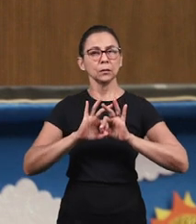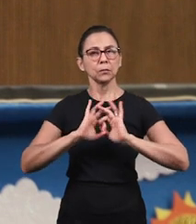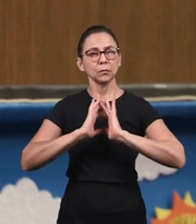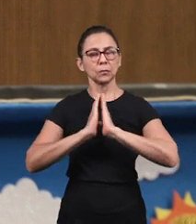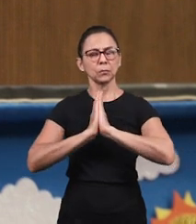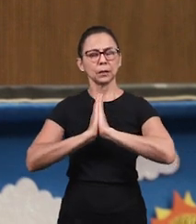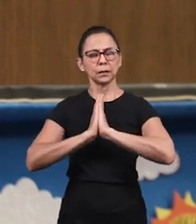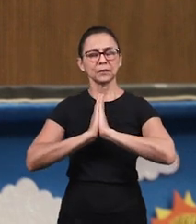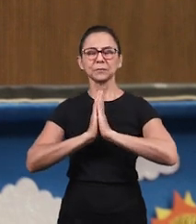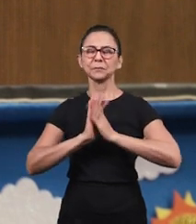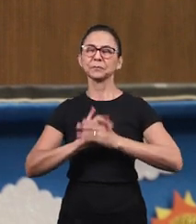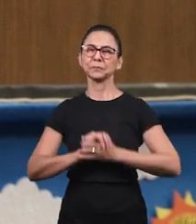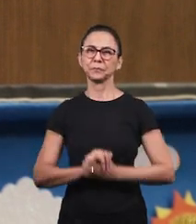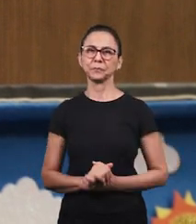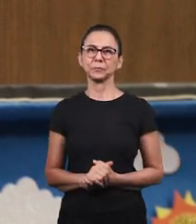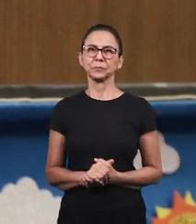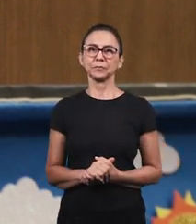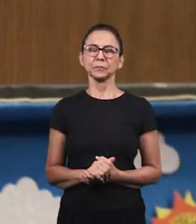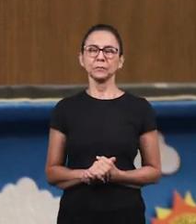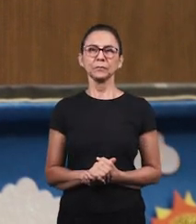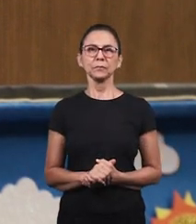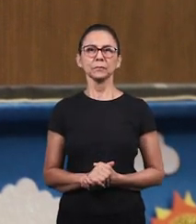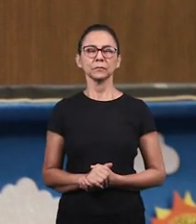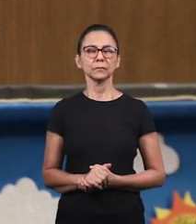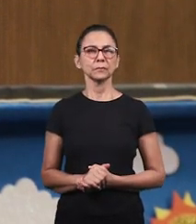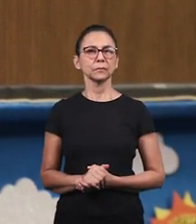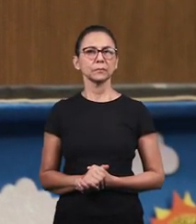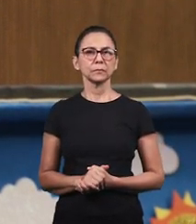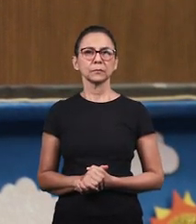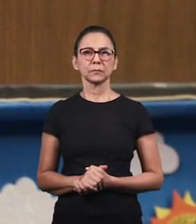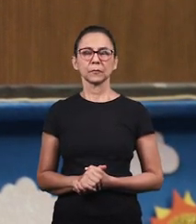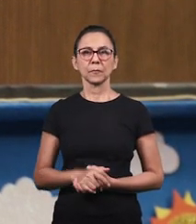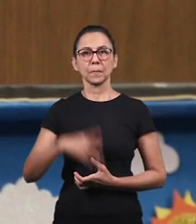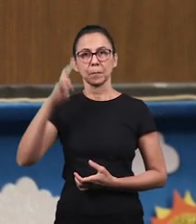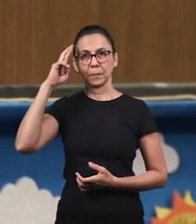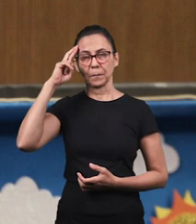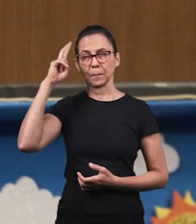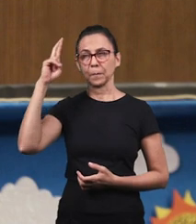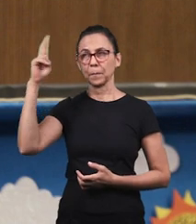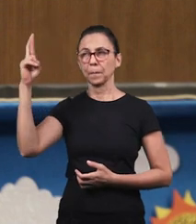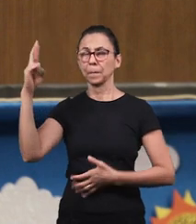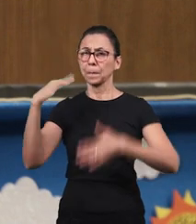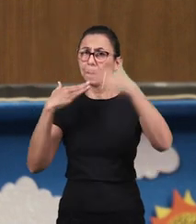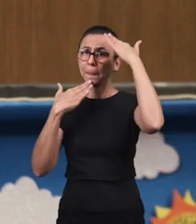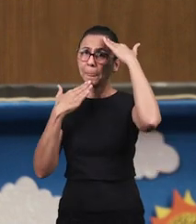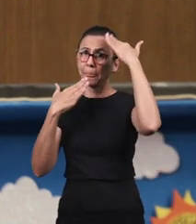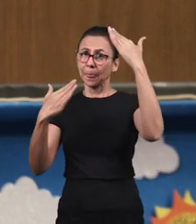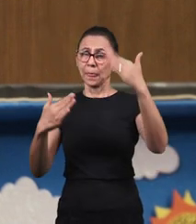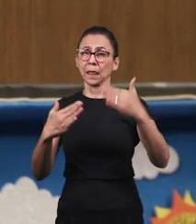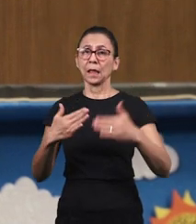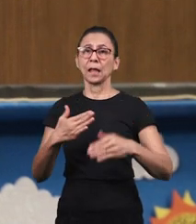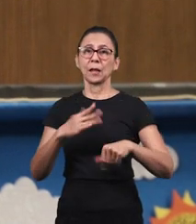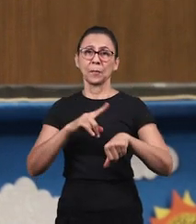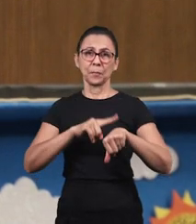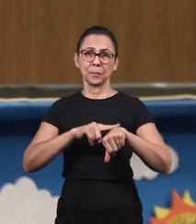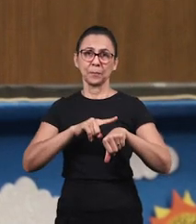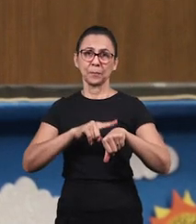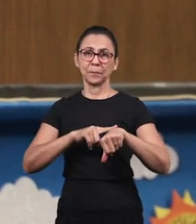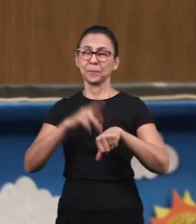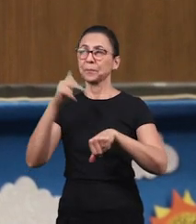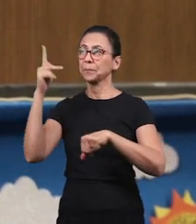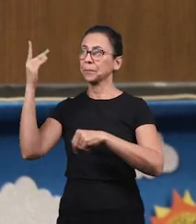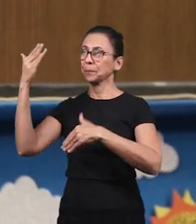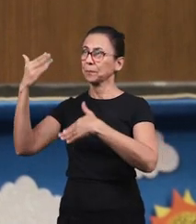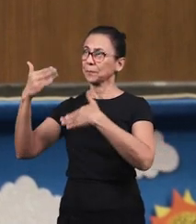olhos para fazermos uma oração. Senhor, Nós te agradecemos por estes momentos na